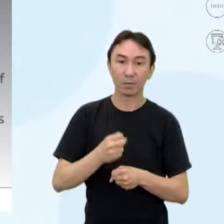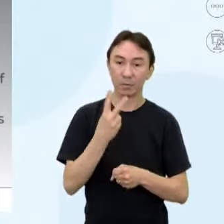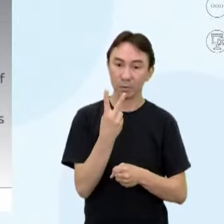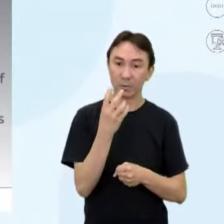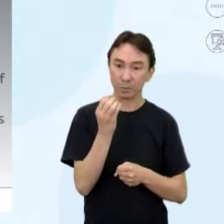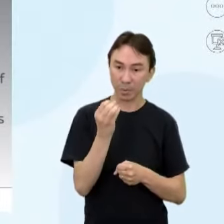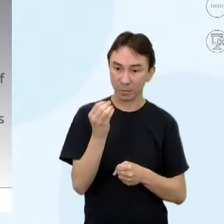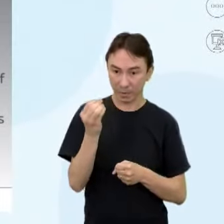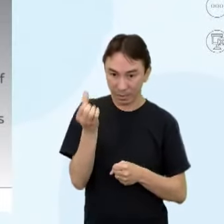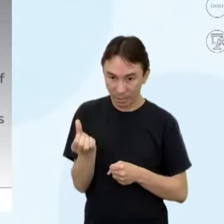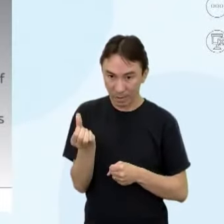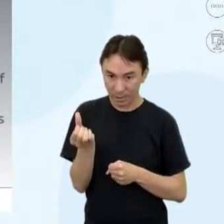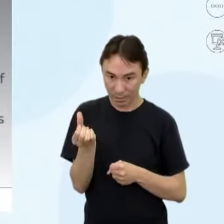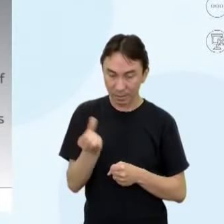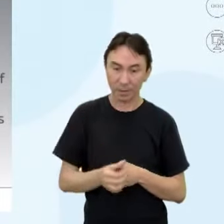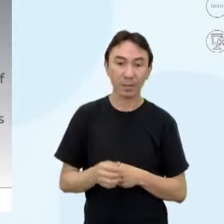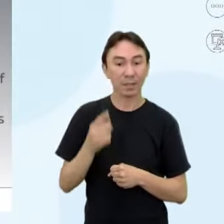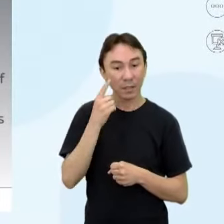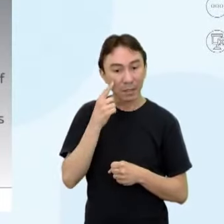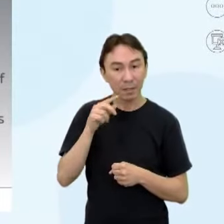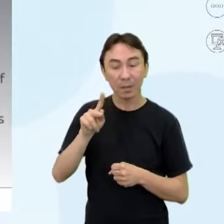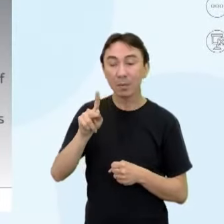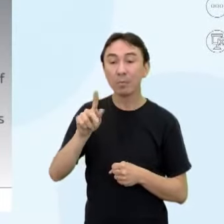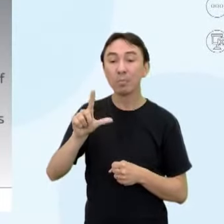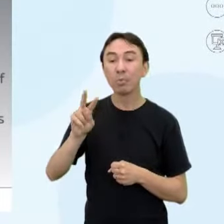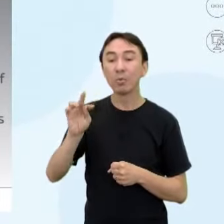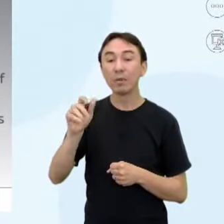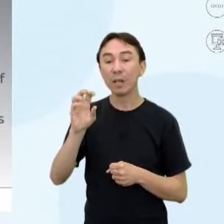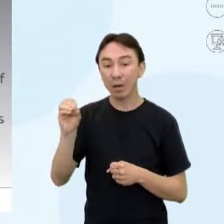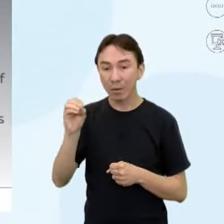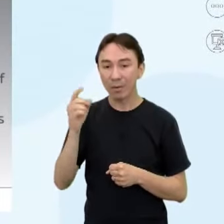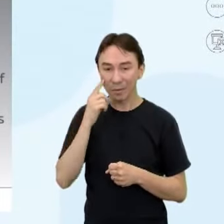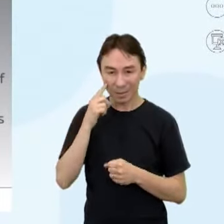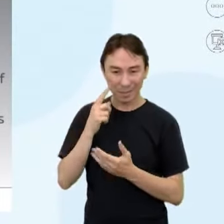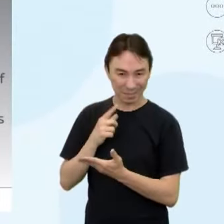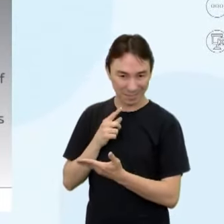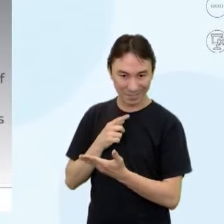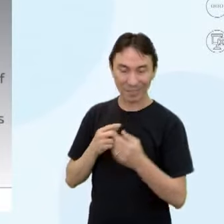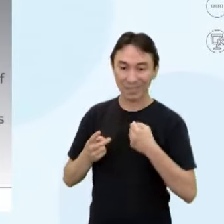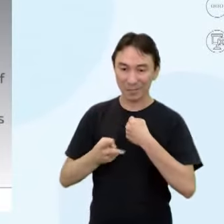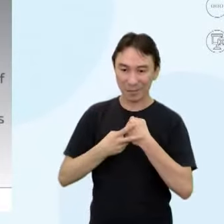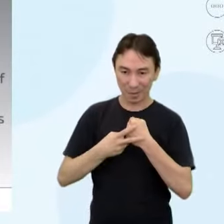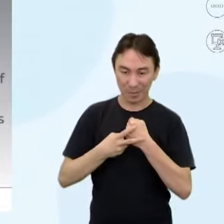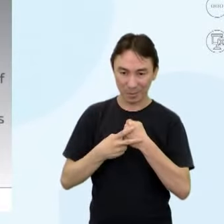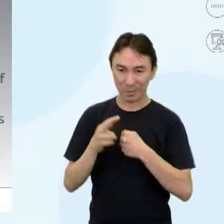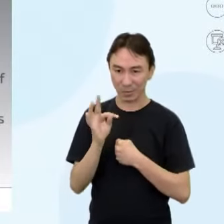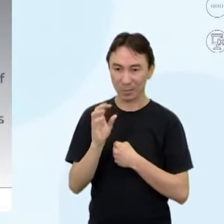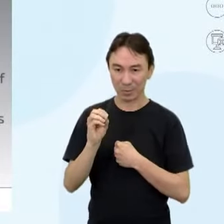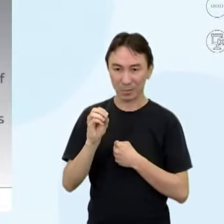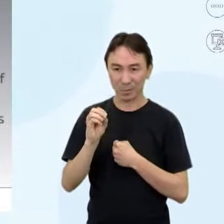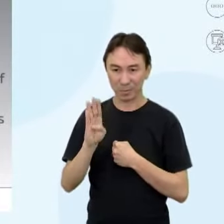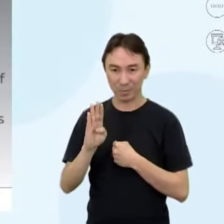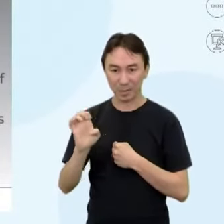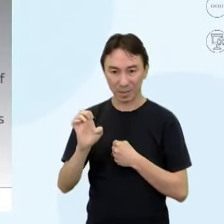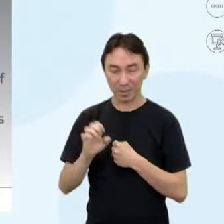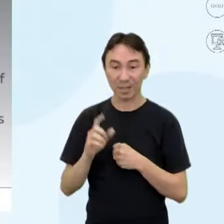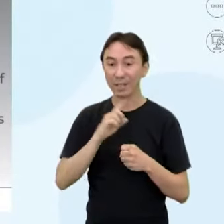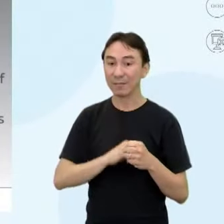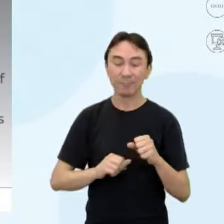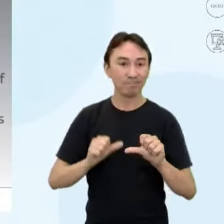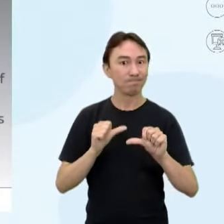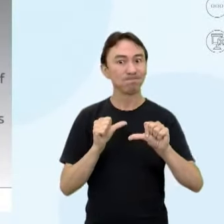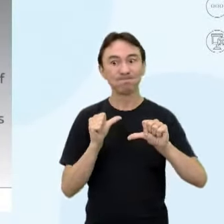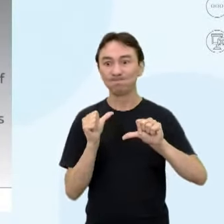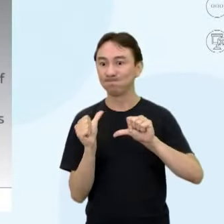português, Plutão was, verbo to be, mais o outro verbo na terceira coluna. Então, foi